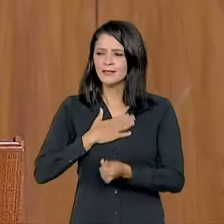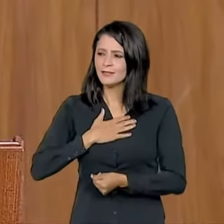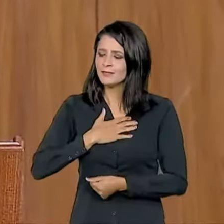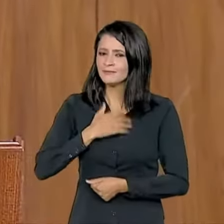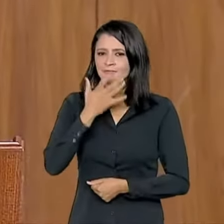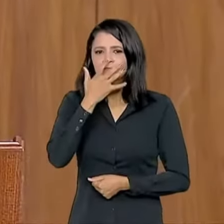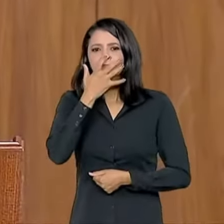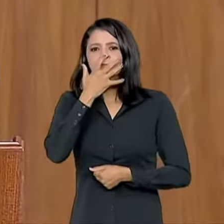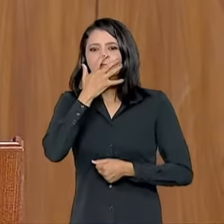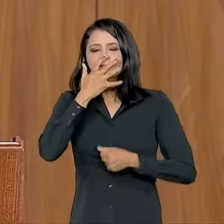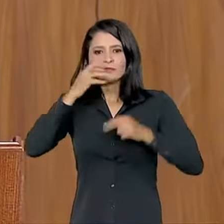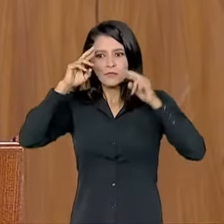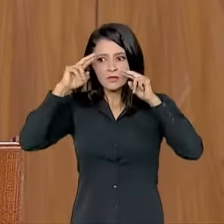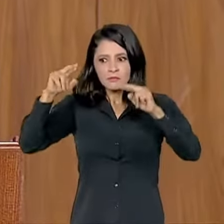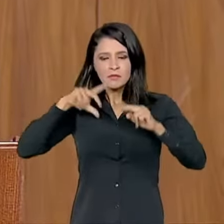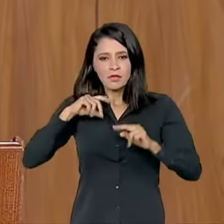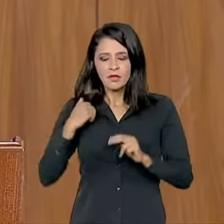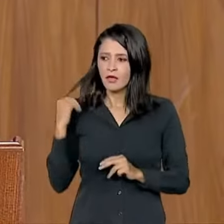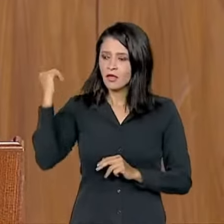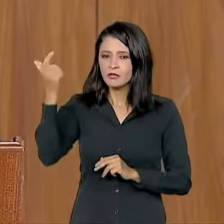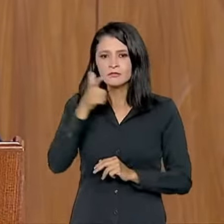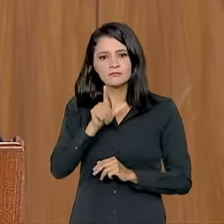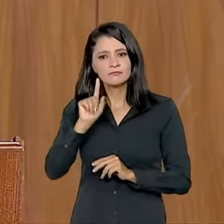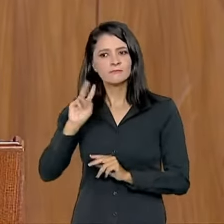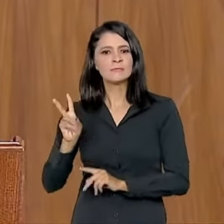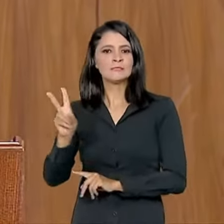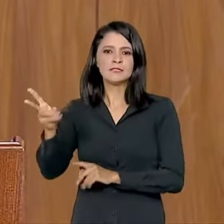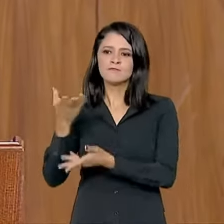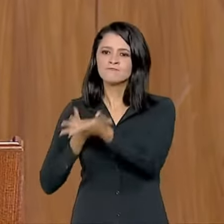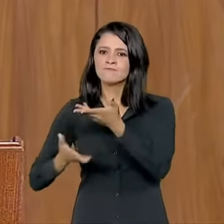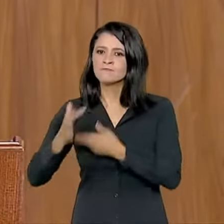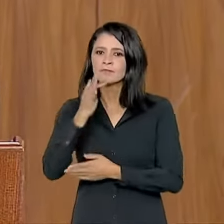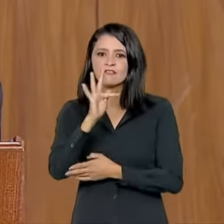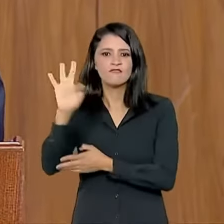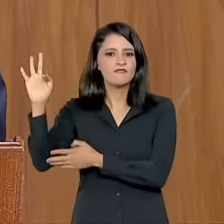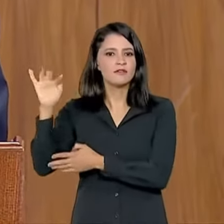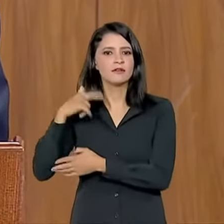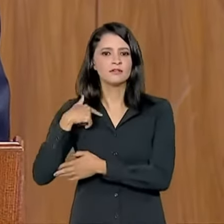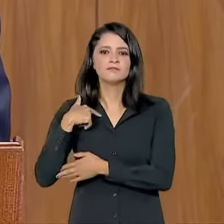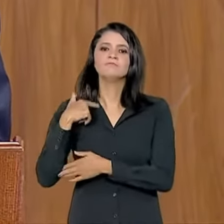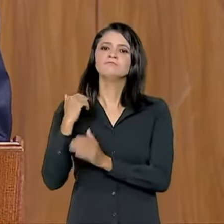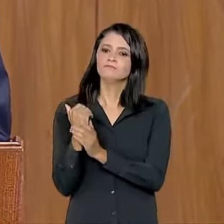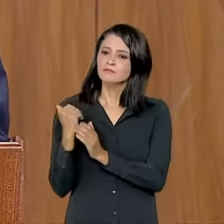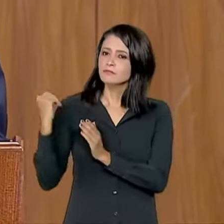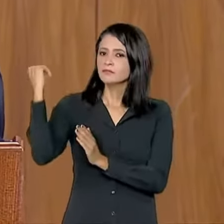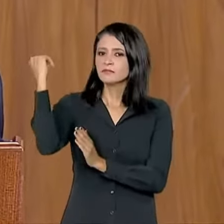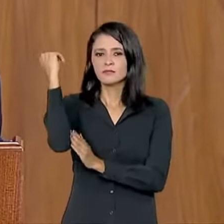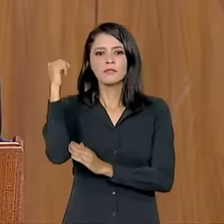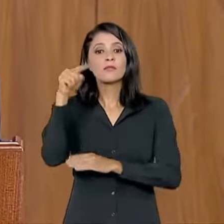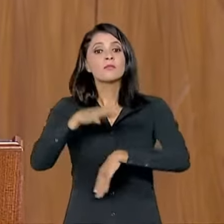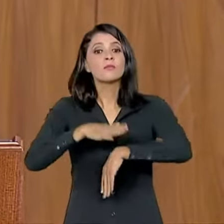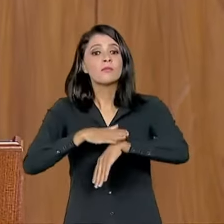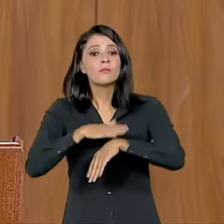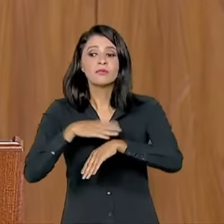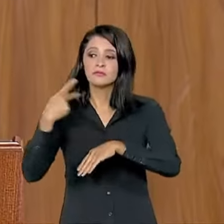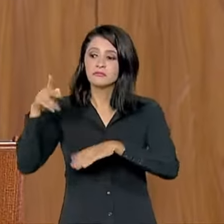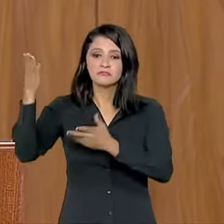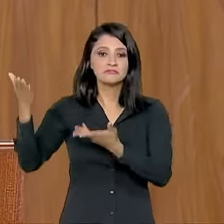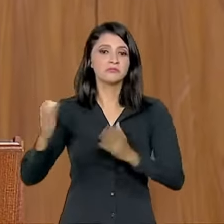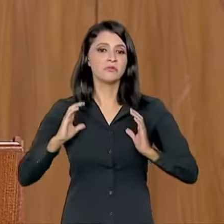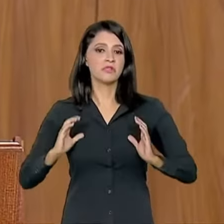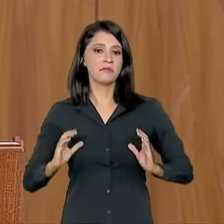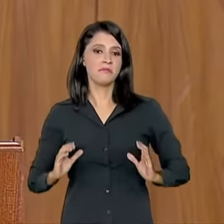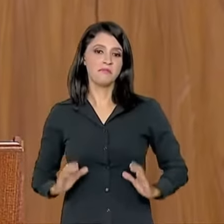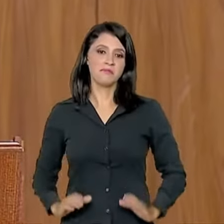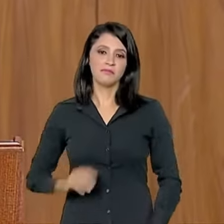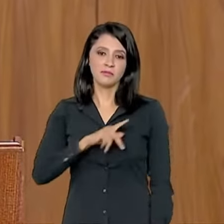o respeito crescente que eu tenho pela França só aumentou a partir do gesto do